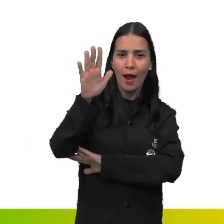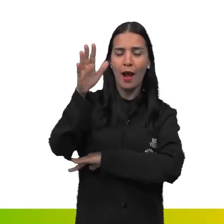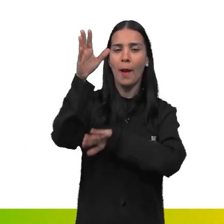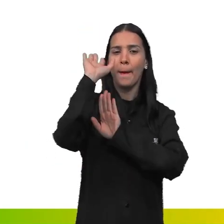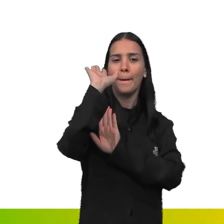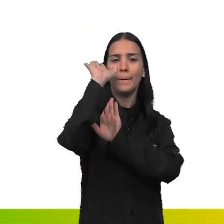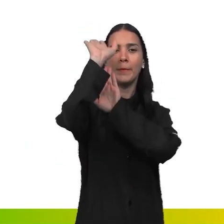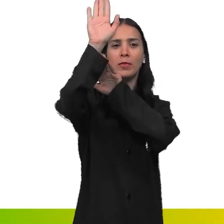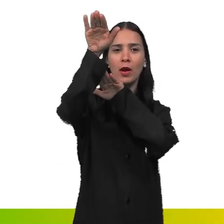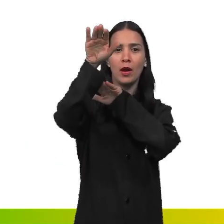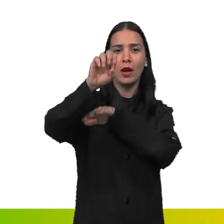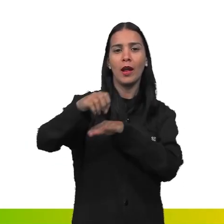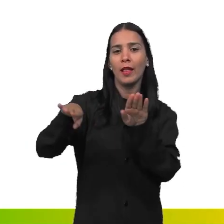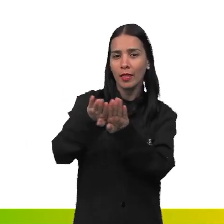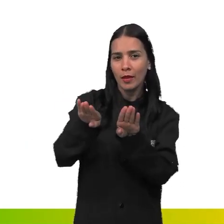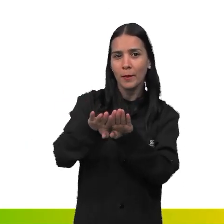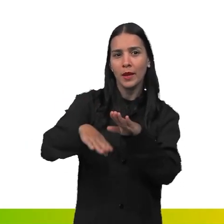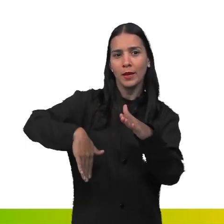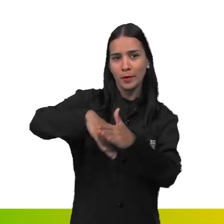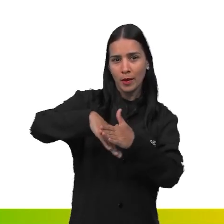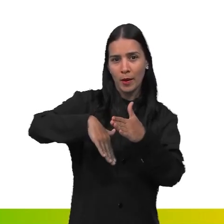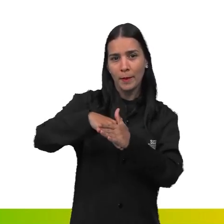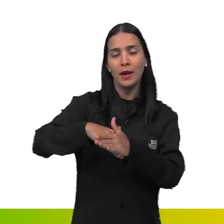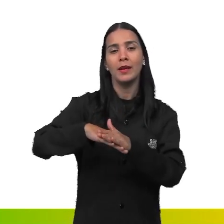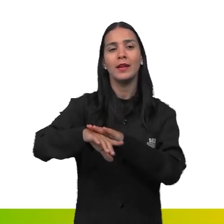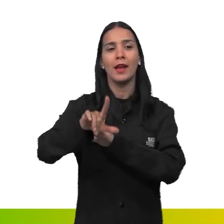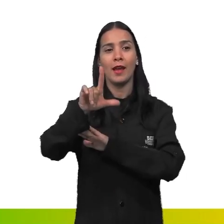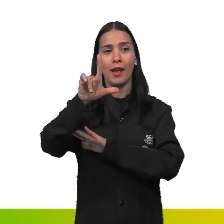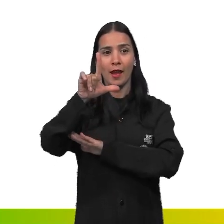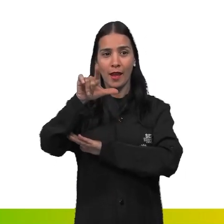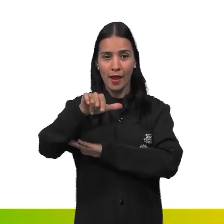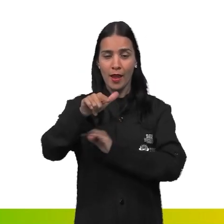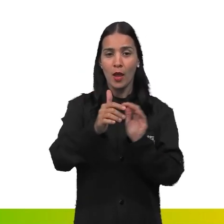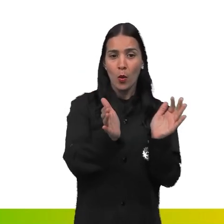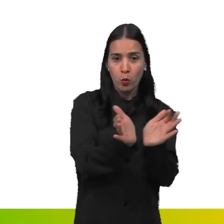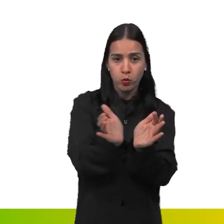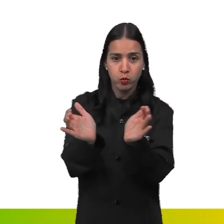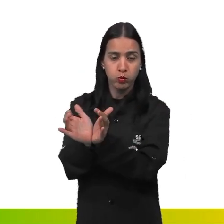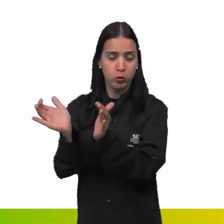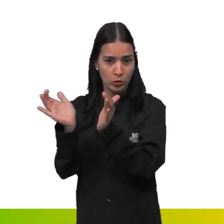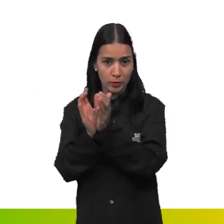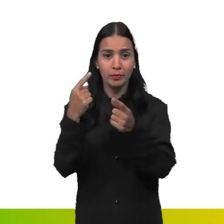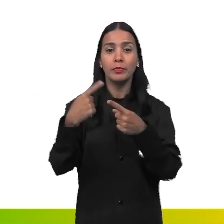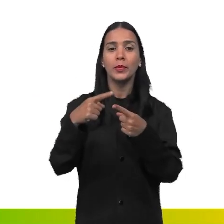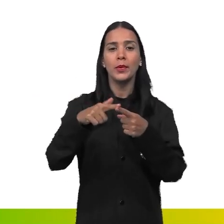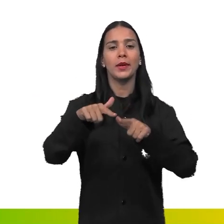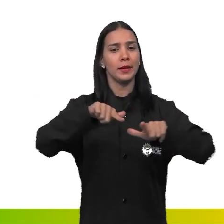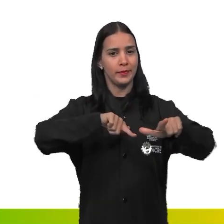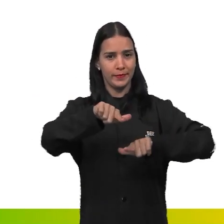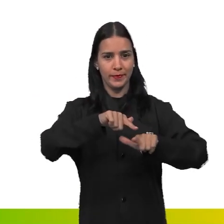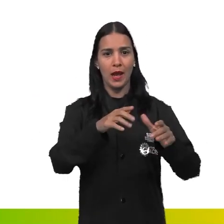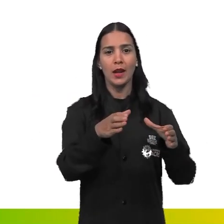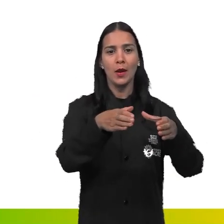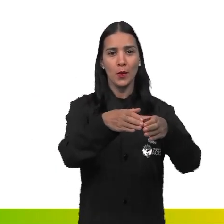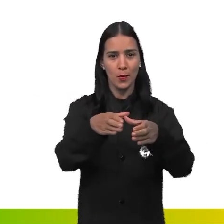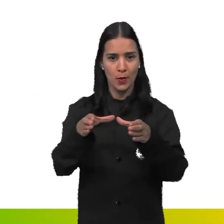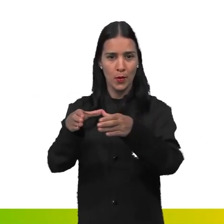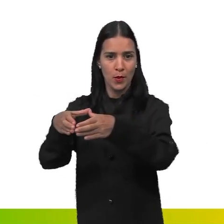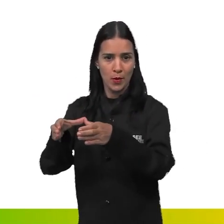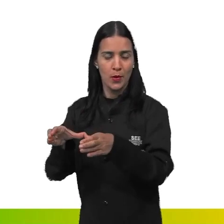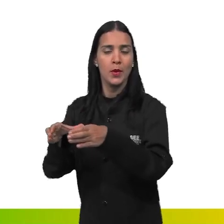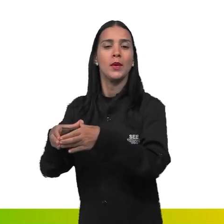futsal, são modalidades, como eu já mencionei, coletivas. Vamos circular algumas informações aqui pertinentes, tá bom? Em que o